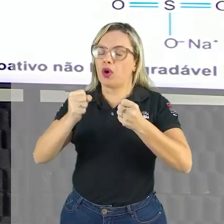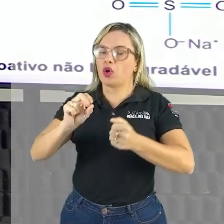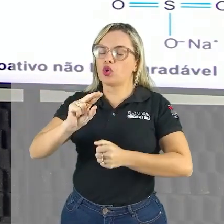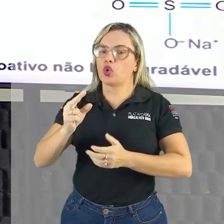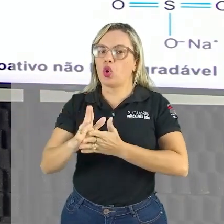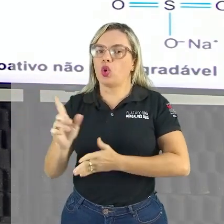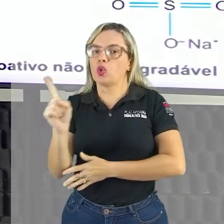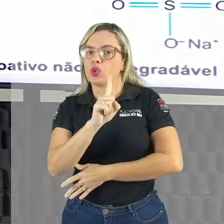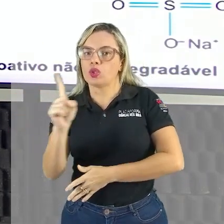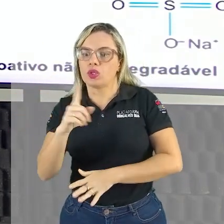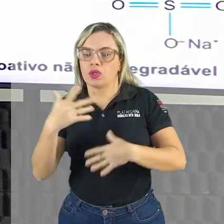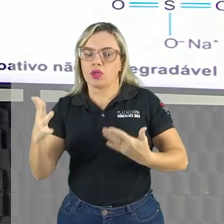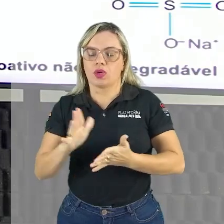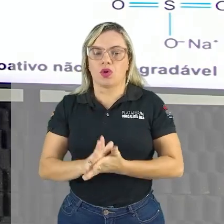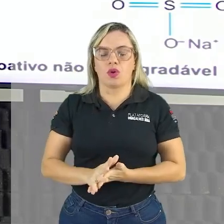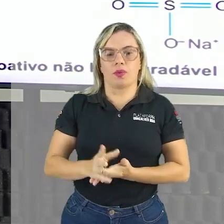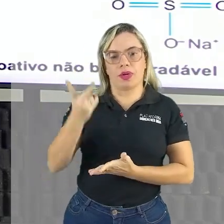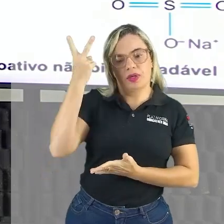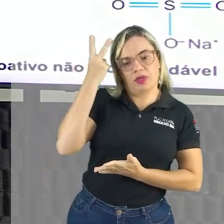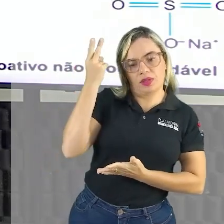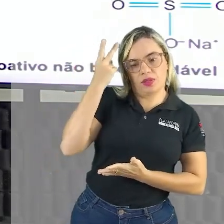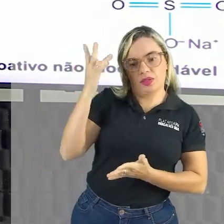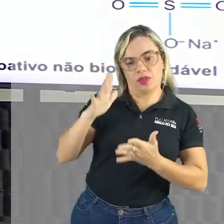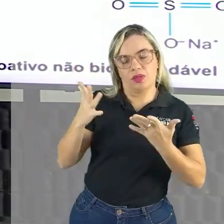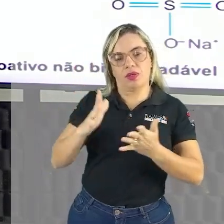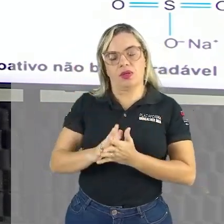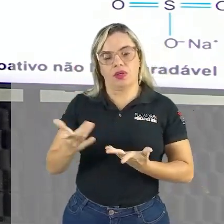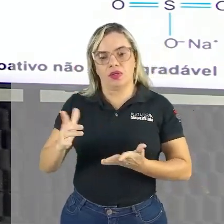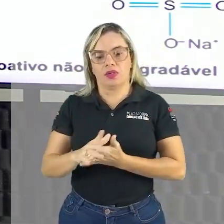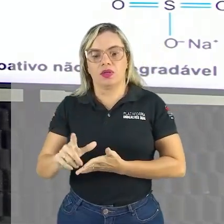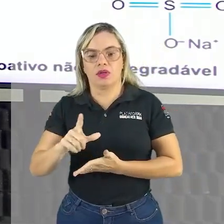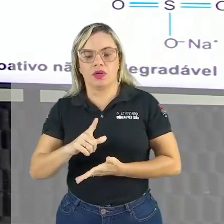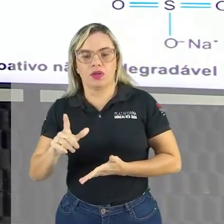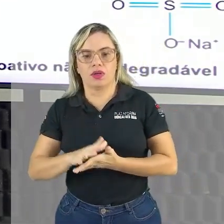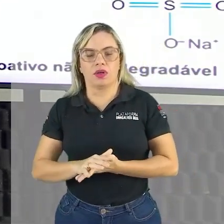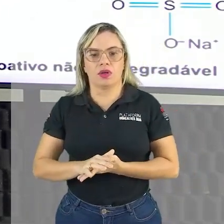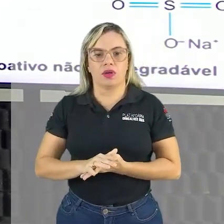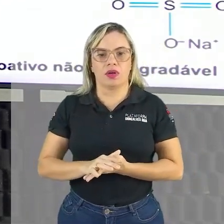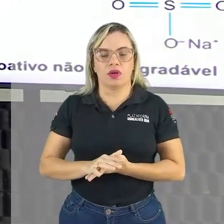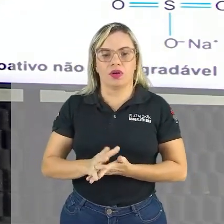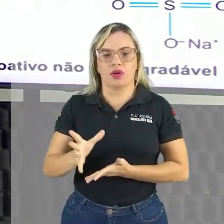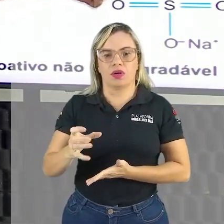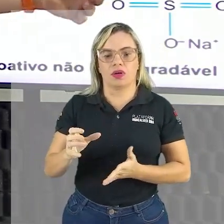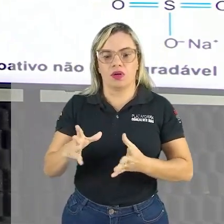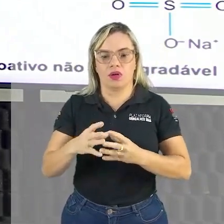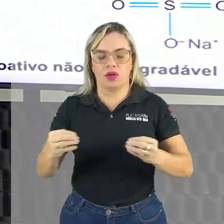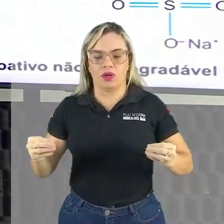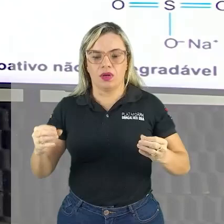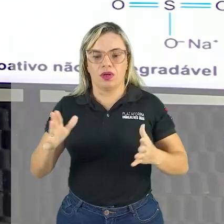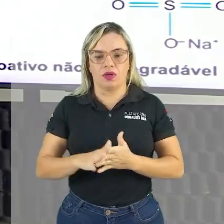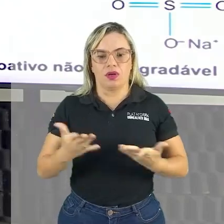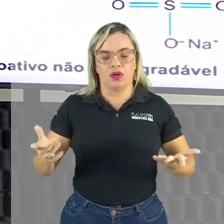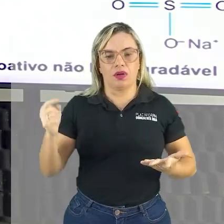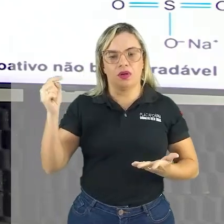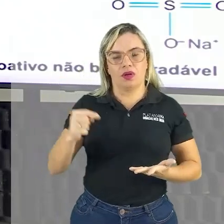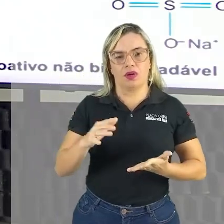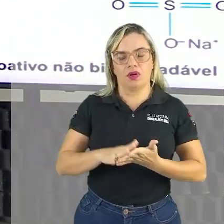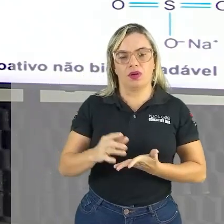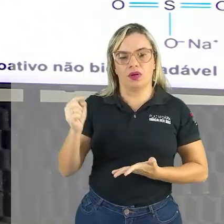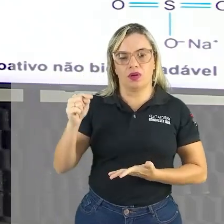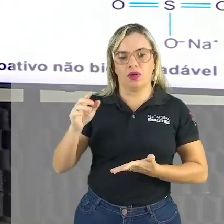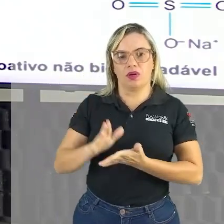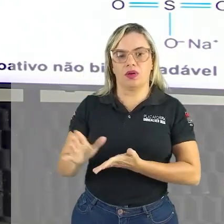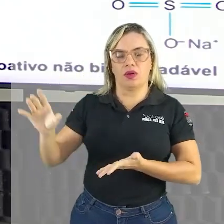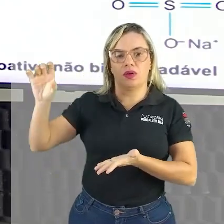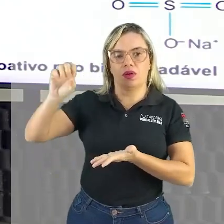esse detergente seria biodegradável. Essa cadeia é ramificada. O detergente não é biodegradável. E o texto